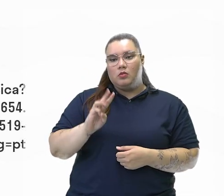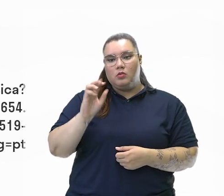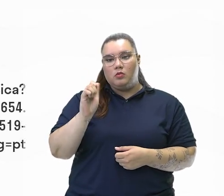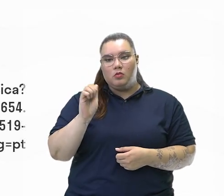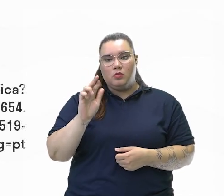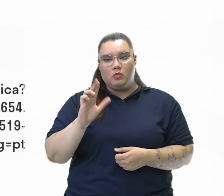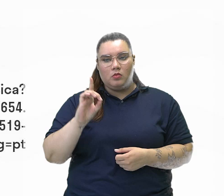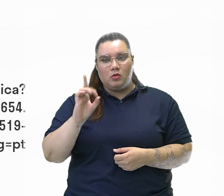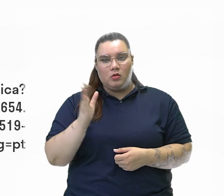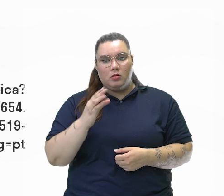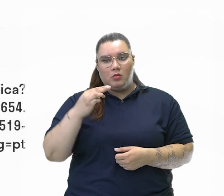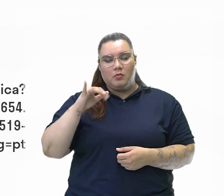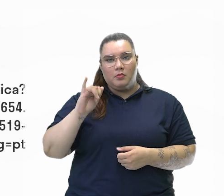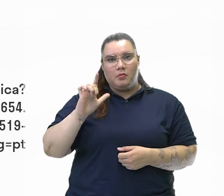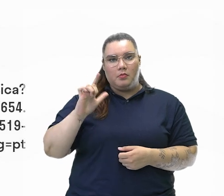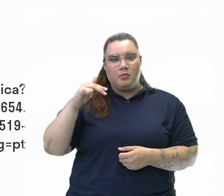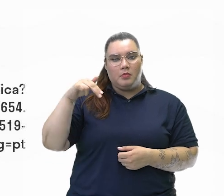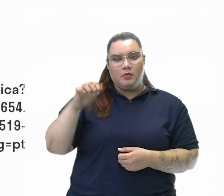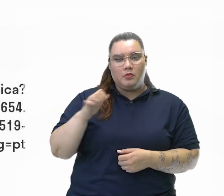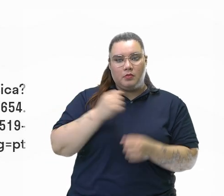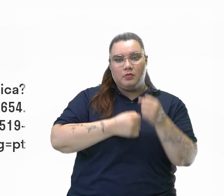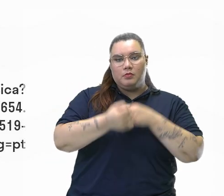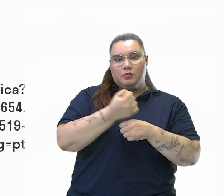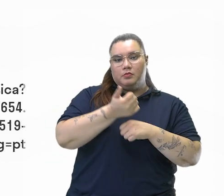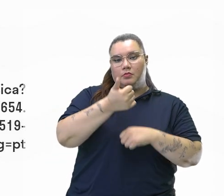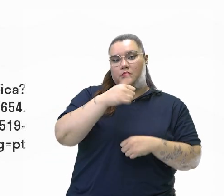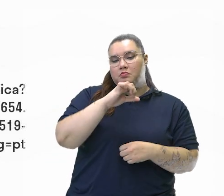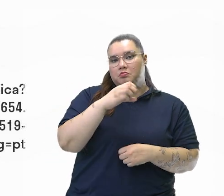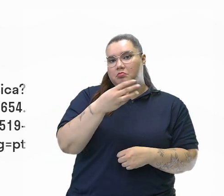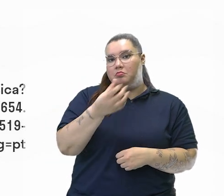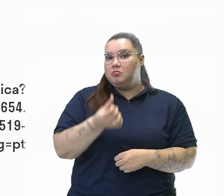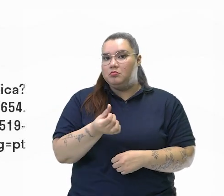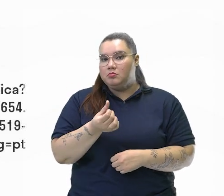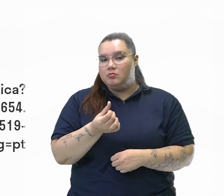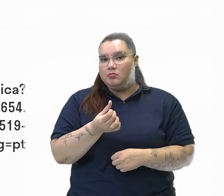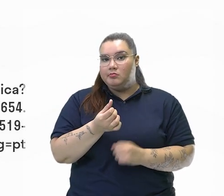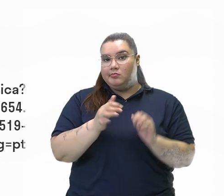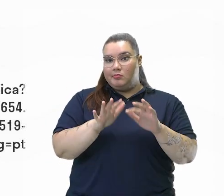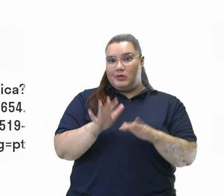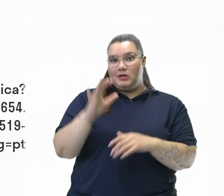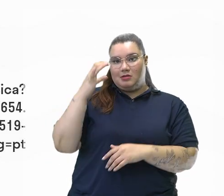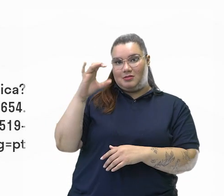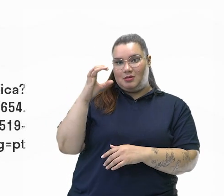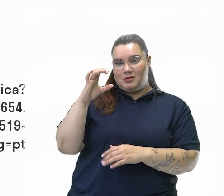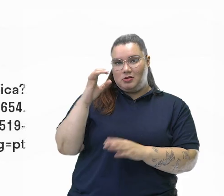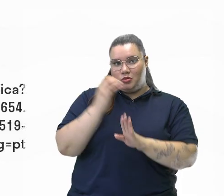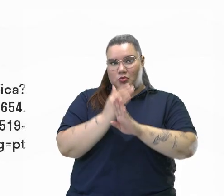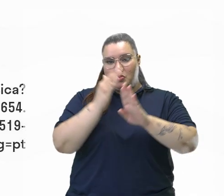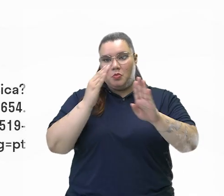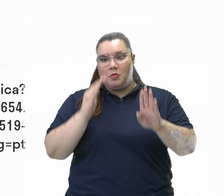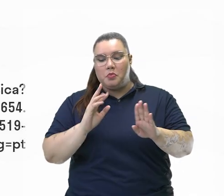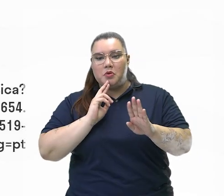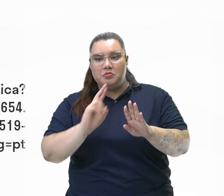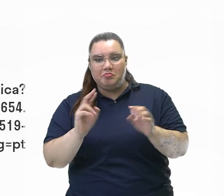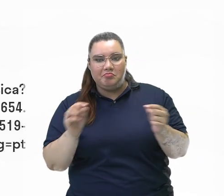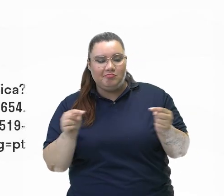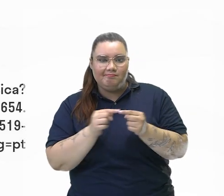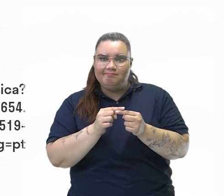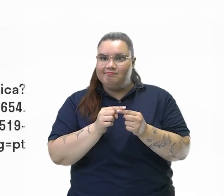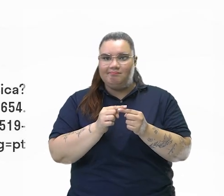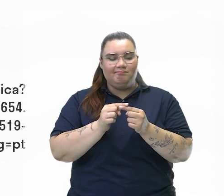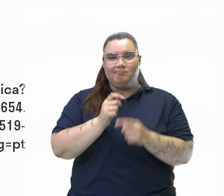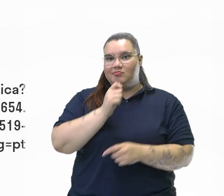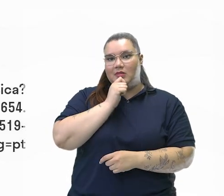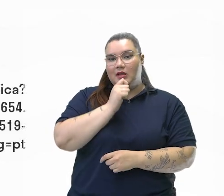1936. A ciência ainda não encontrou uma resposta